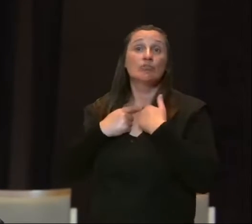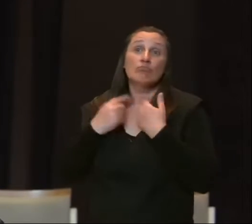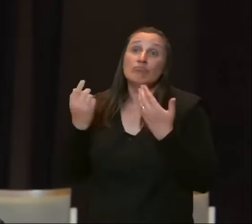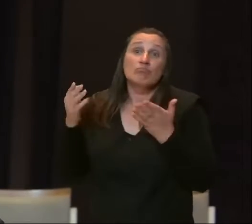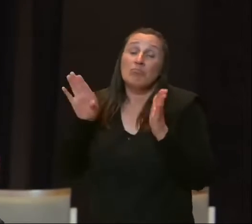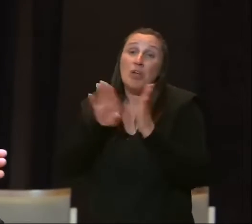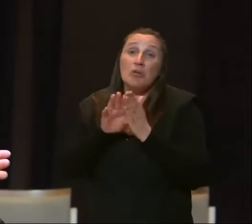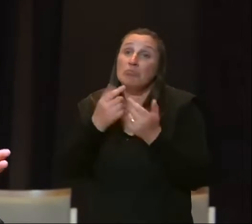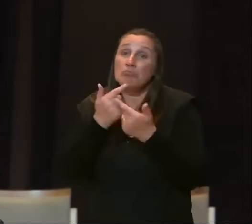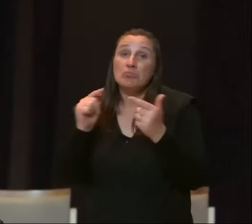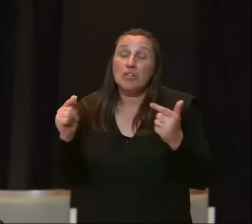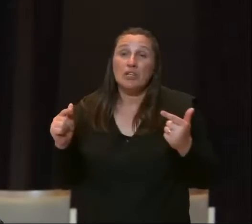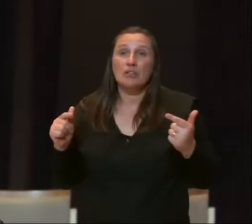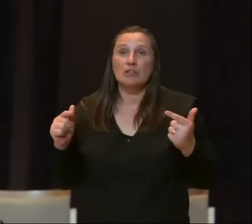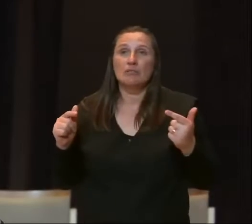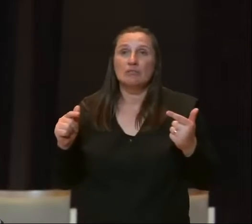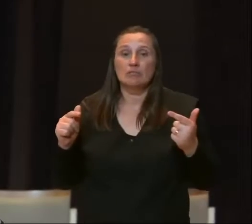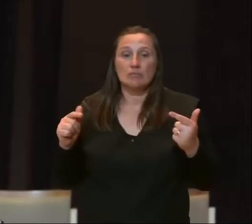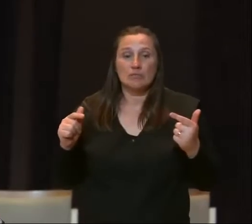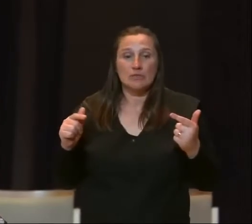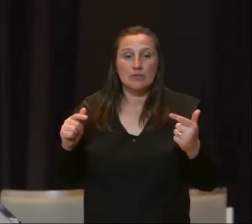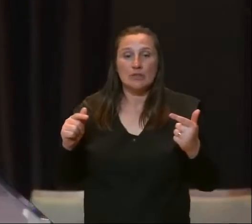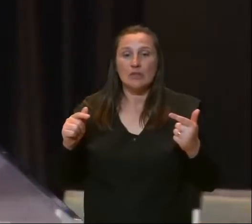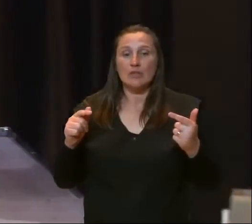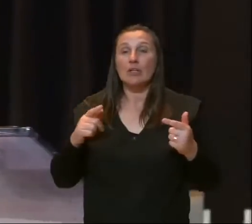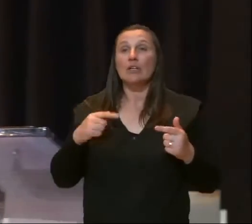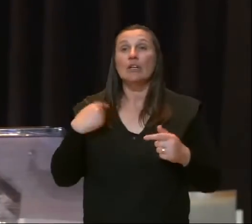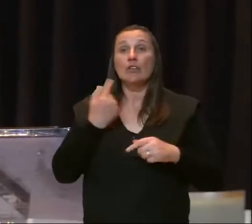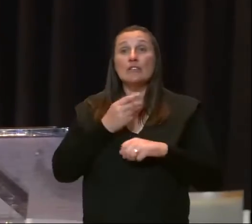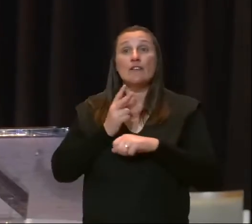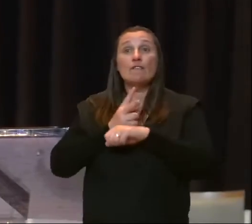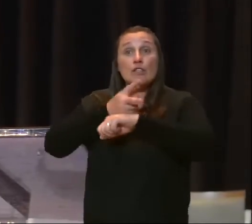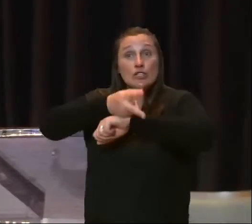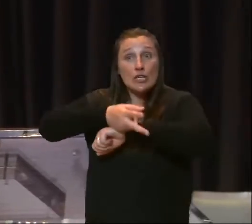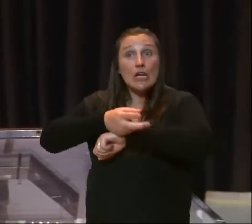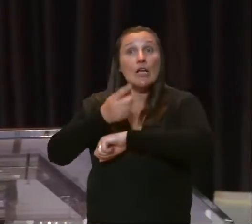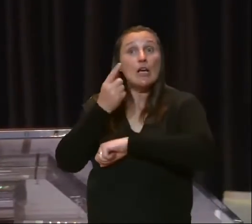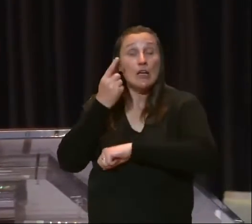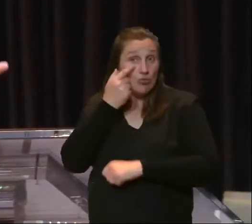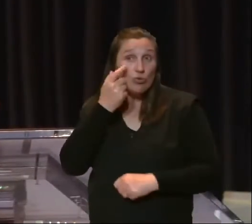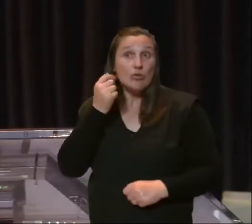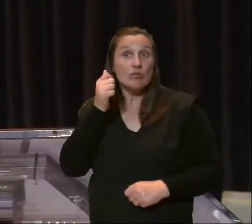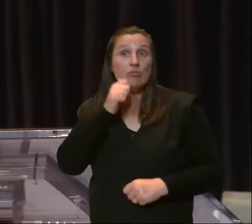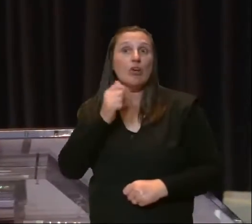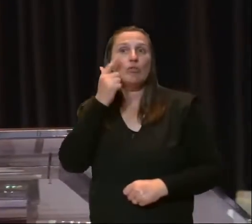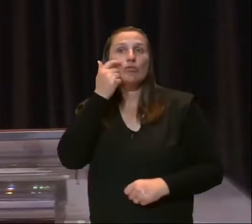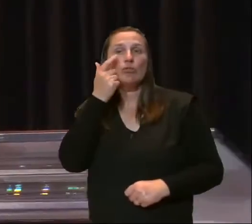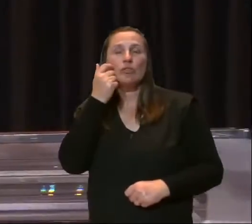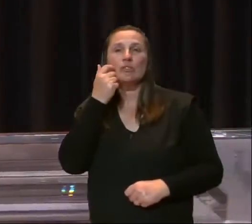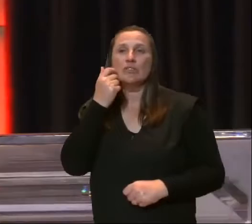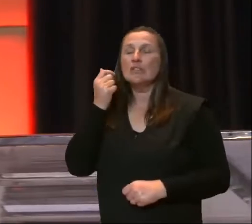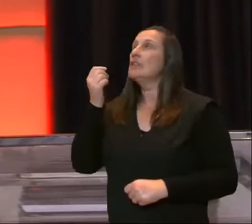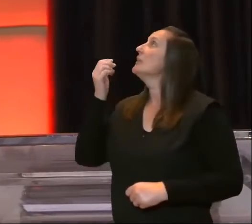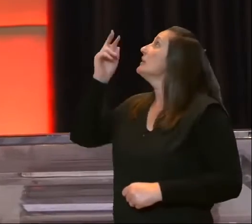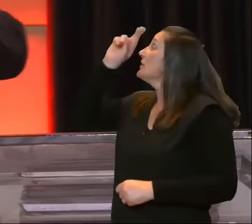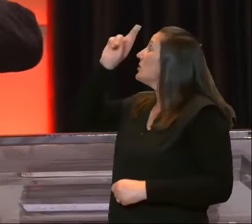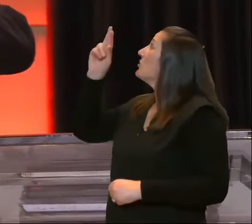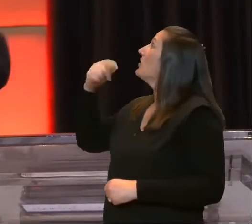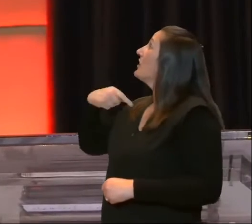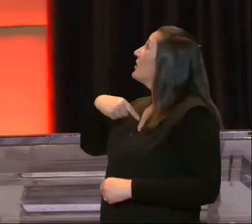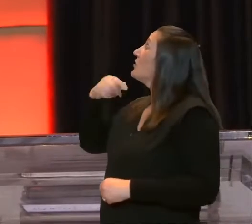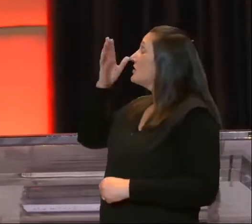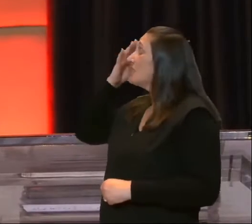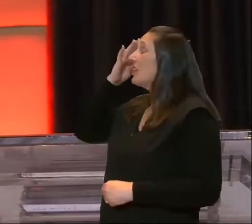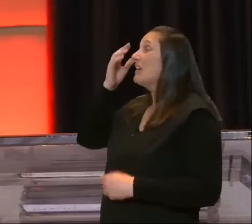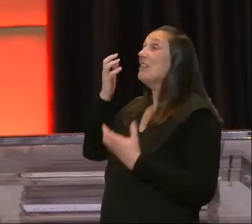veio. E na nossa vigília, ela chorando, ela entregou para o Senhor. Deus, eu não sei, eu quero